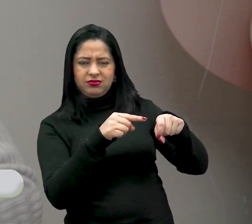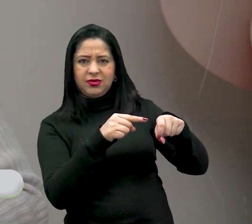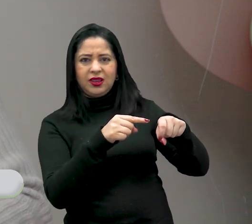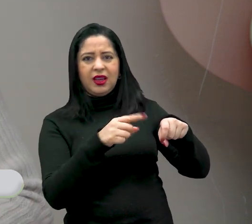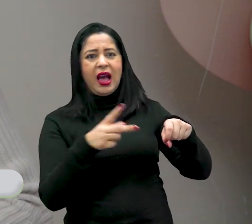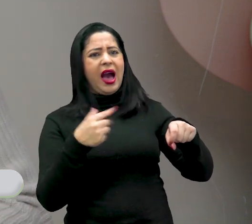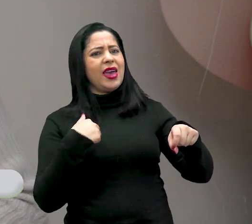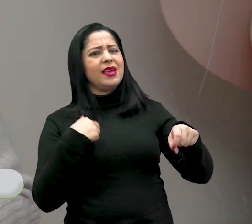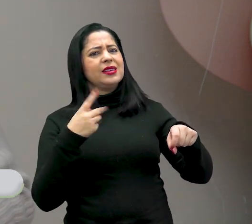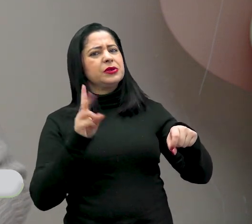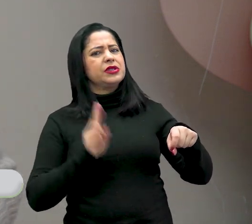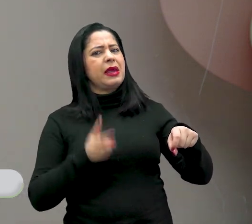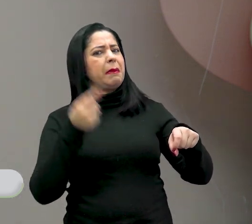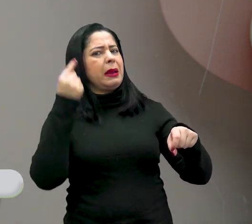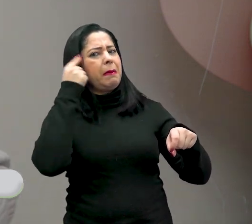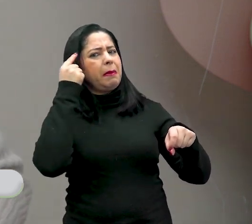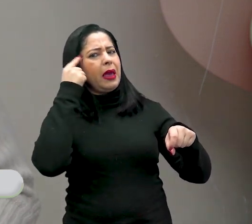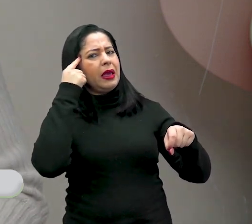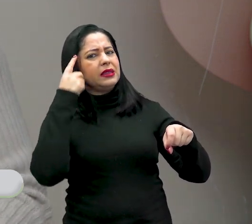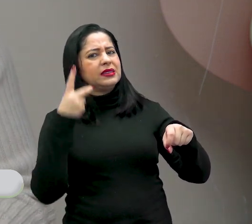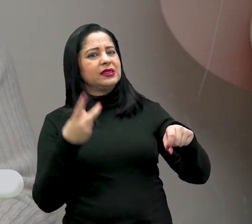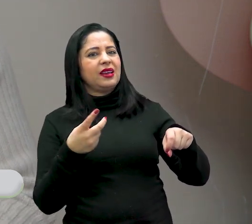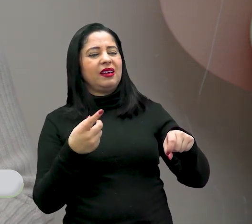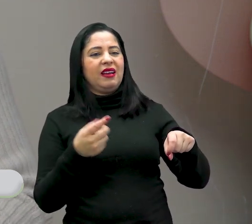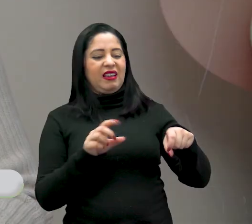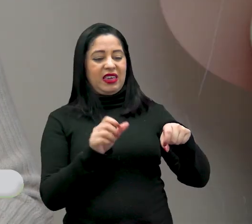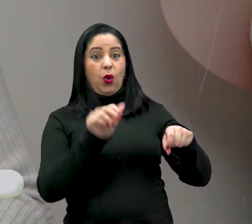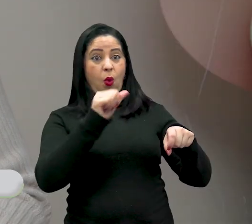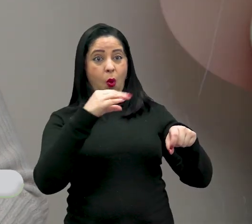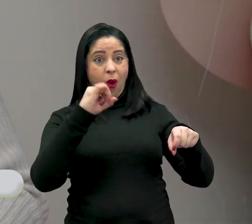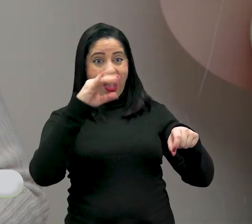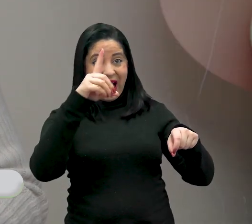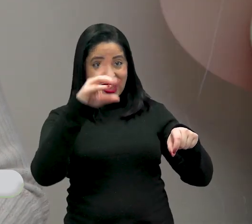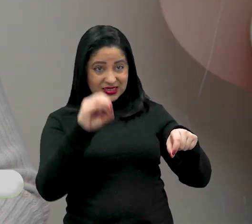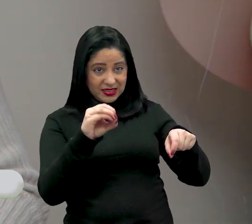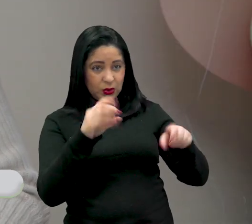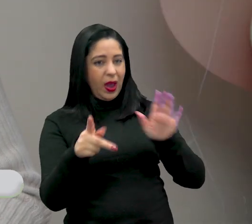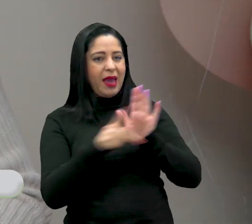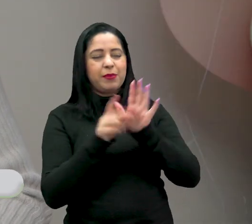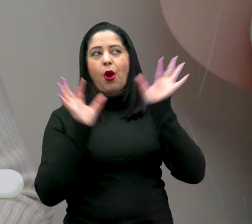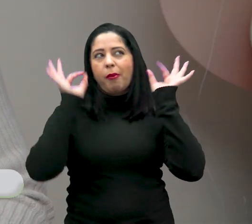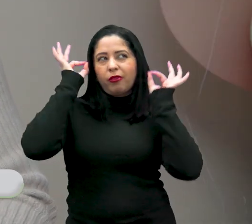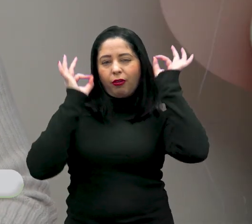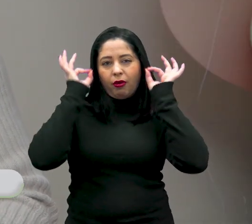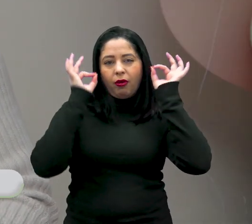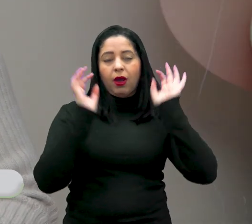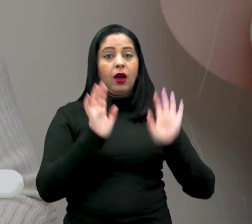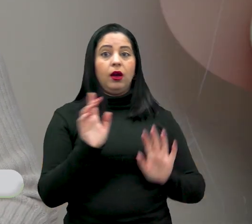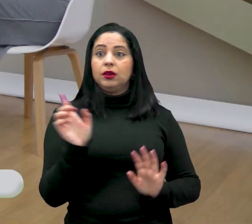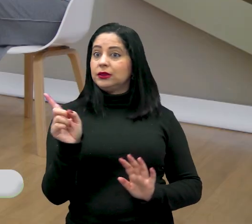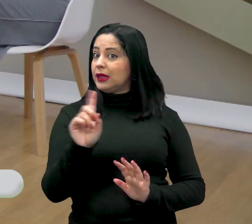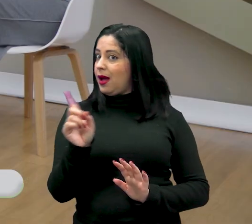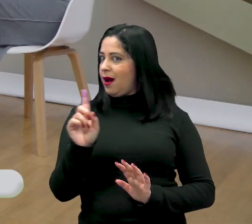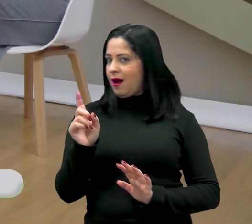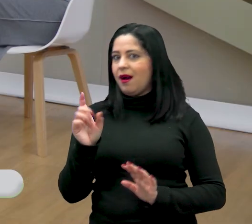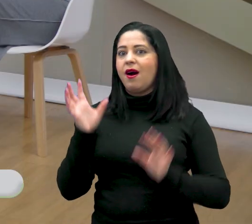pensa no ácido hialurônico bem para aquela questão estética, né? E, quer dizer, tem outras aplicações também. Tem. O ácido ele pode ser utilizado